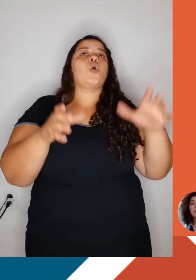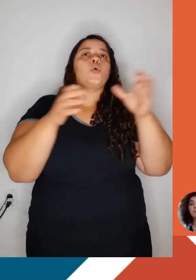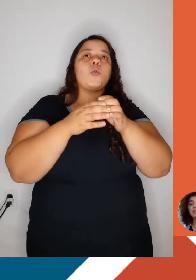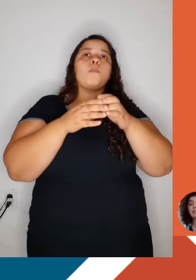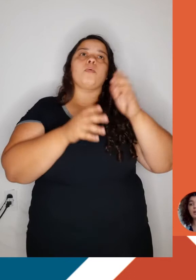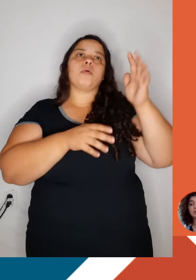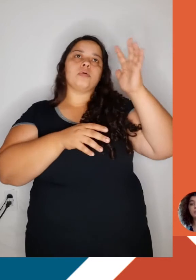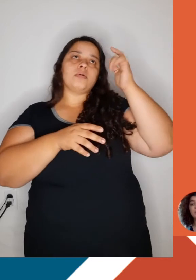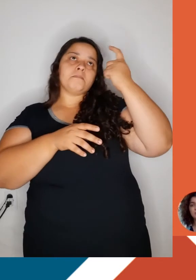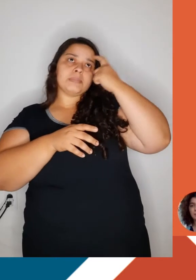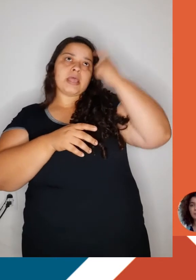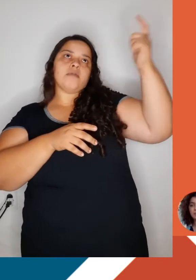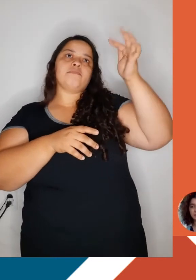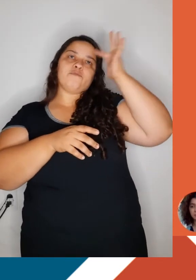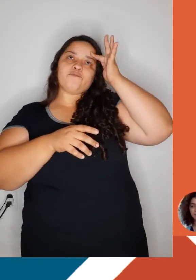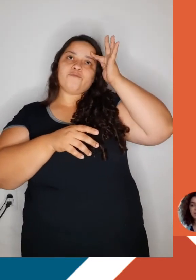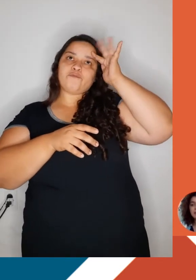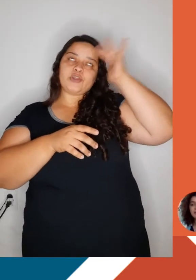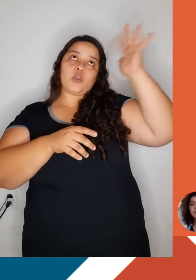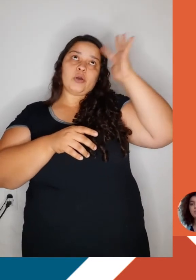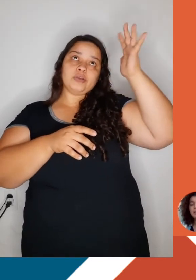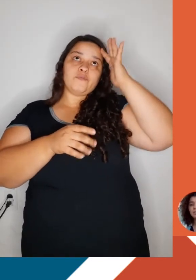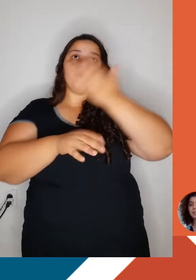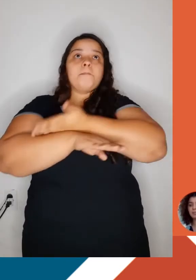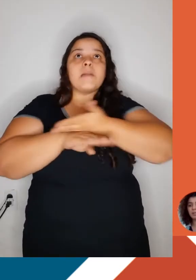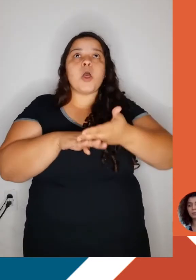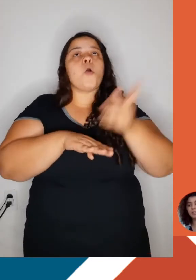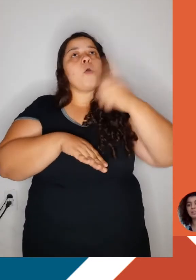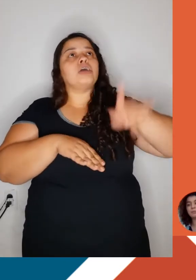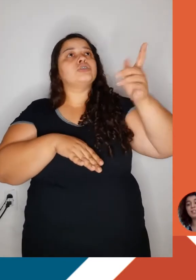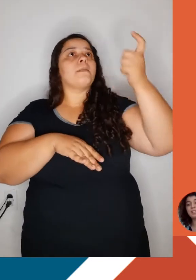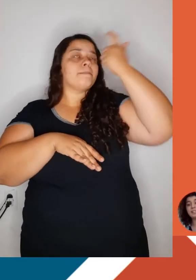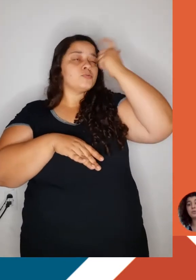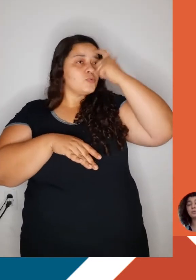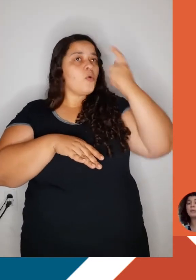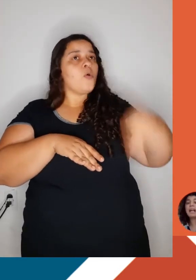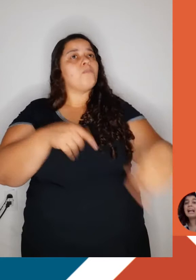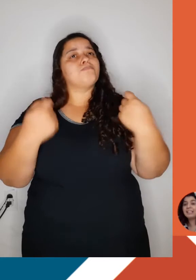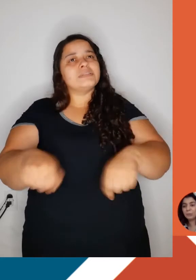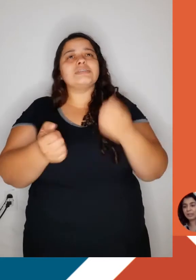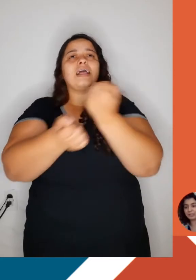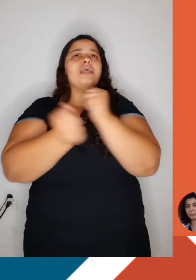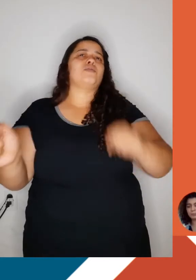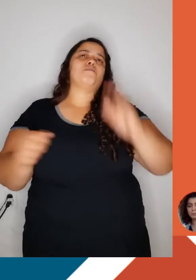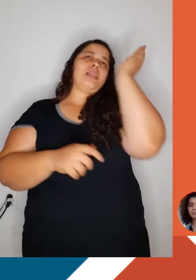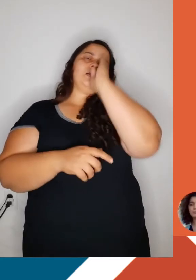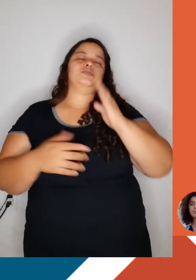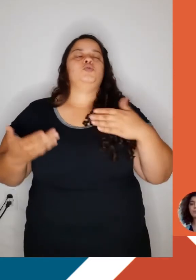mas também por intelectuais brancos e republicanos, que entendiam que a escravidão já devia ter sido superada no